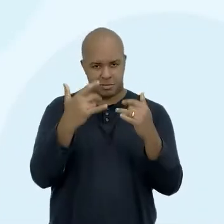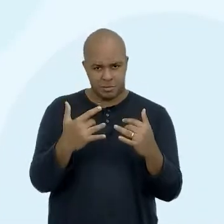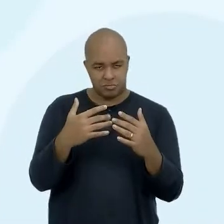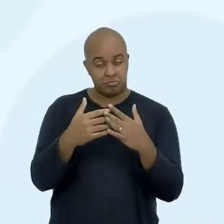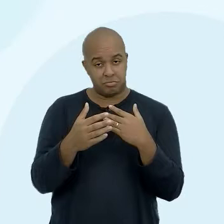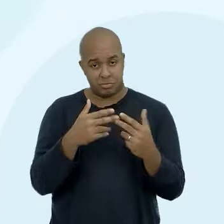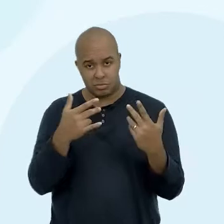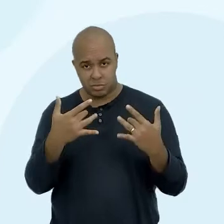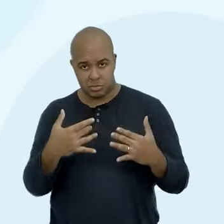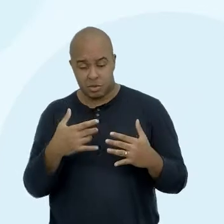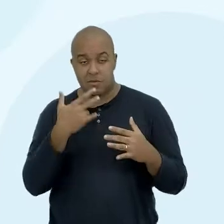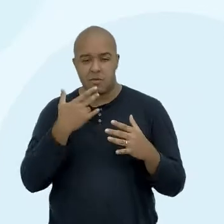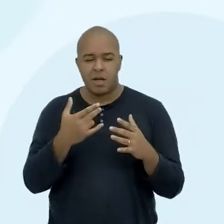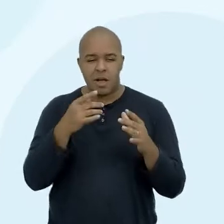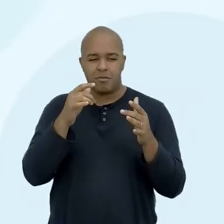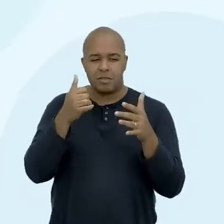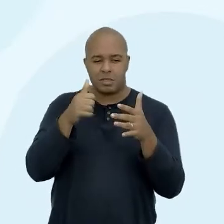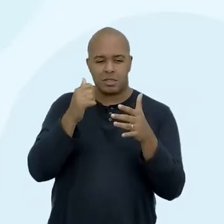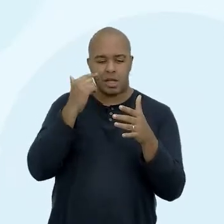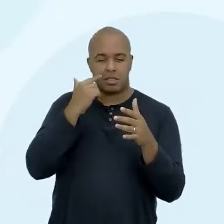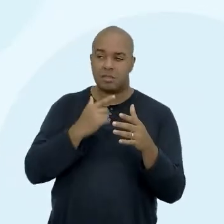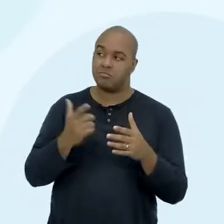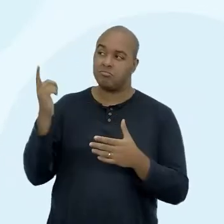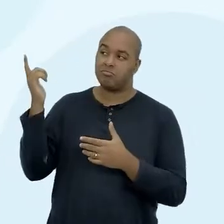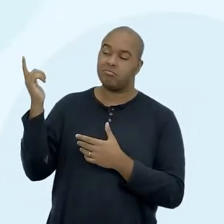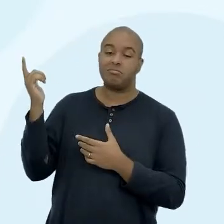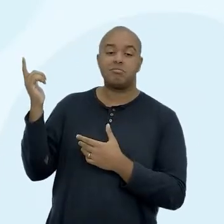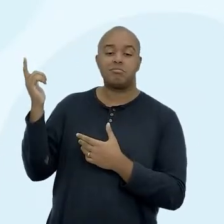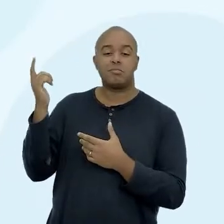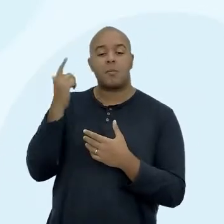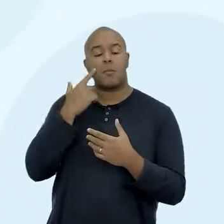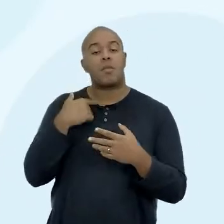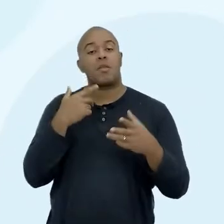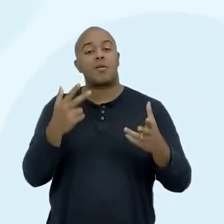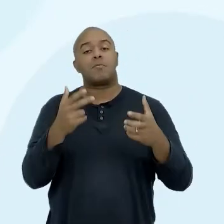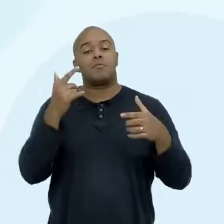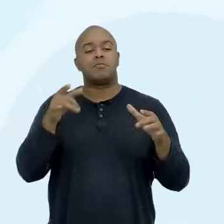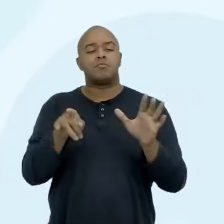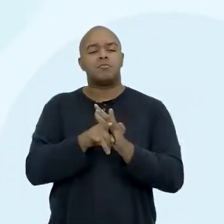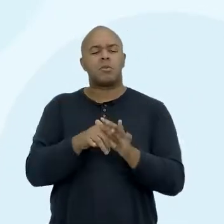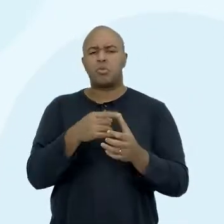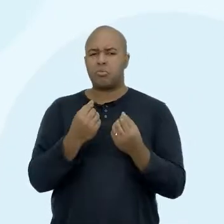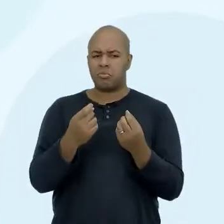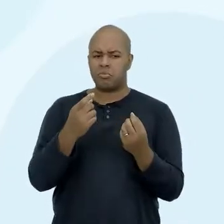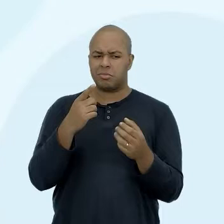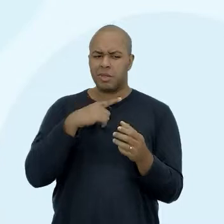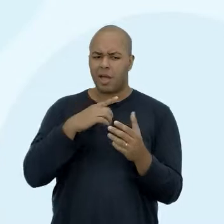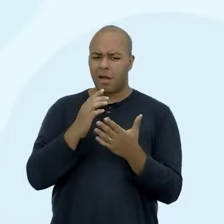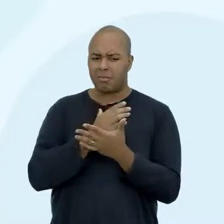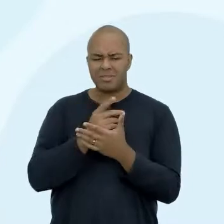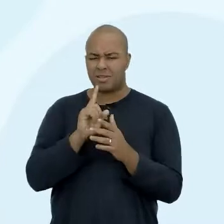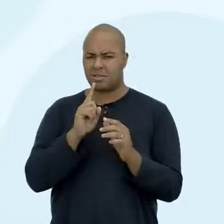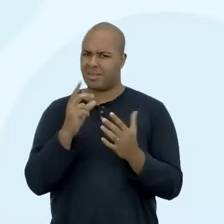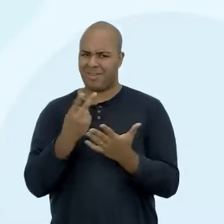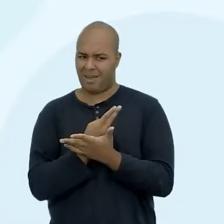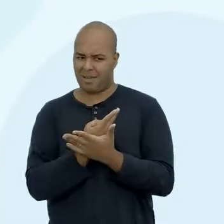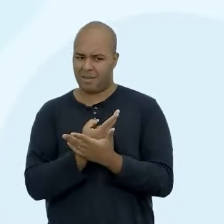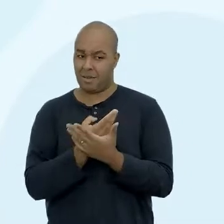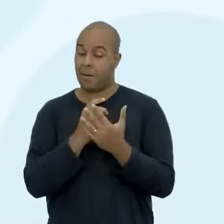qualquer coisa, vamos analisar essa imagem e perceber, não é que existe algo de errado